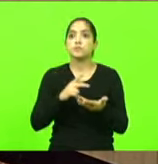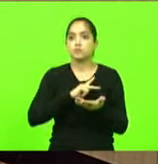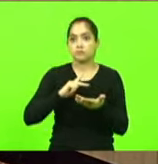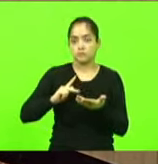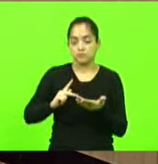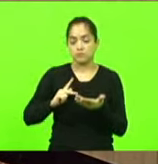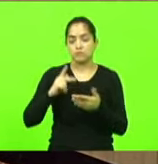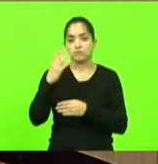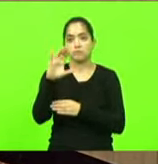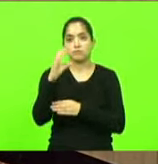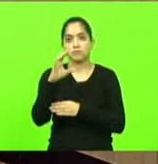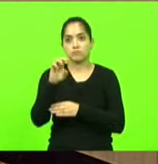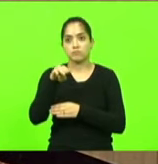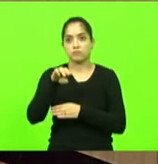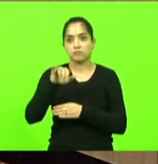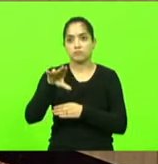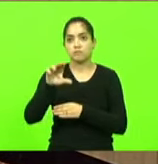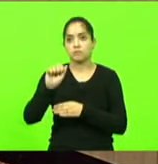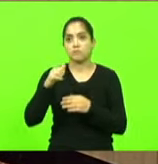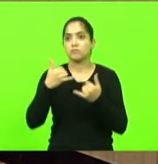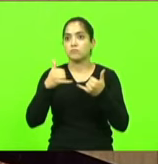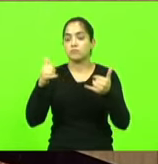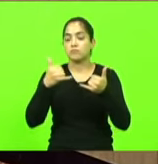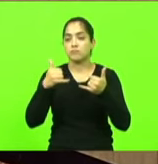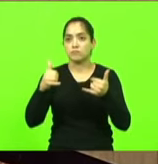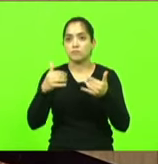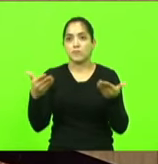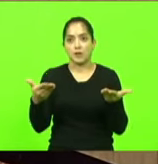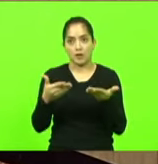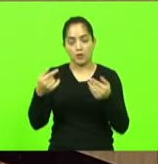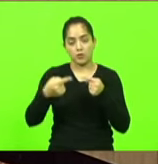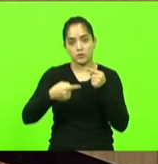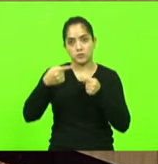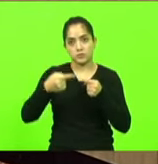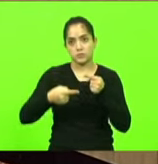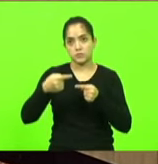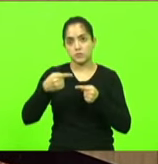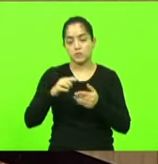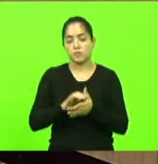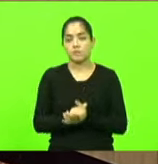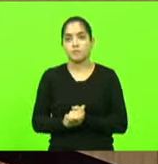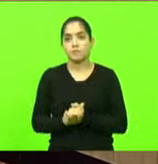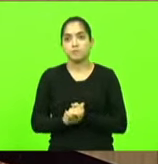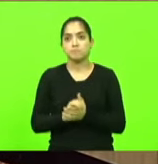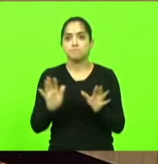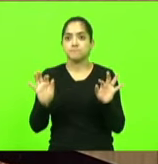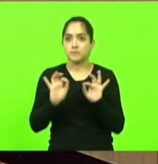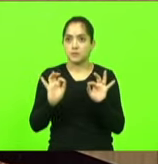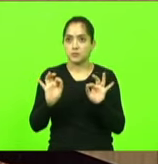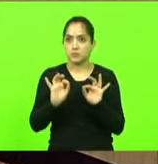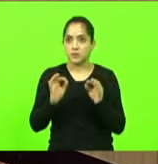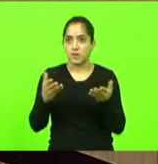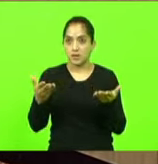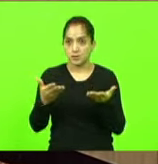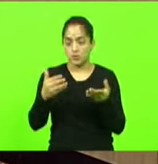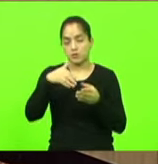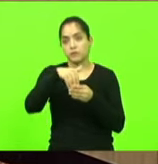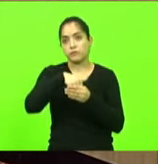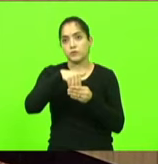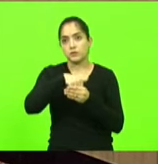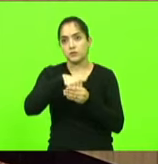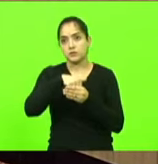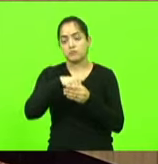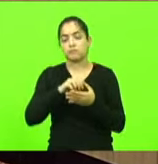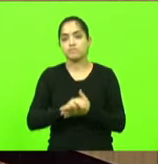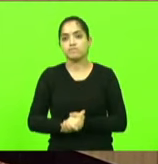Ciência, Tecnologia, Minas e Energia. Em discussão. Não havendo quem queira discutir, em votação, deputados